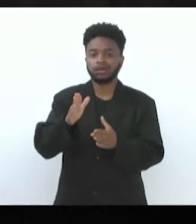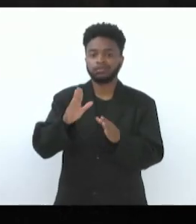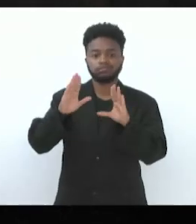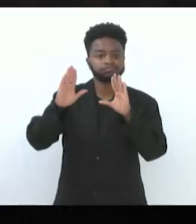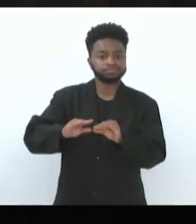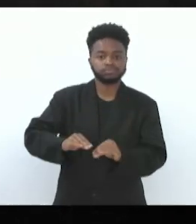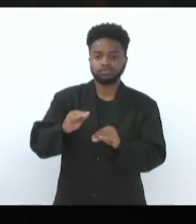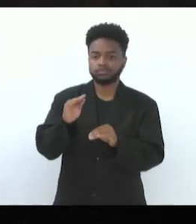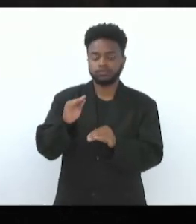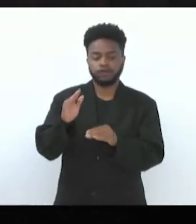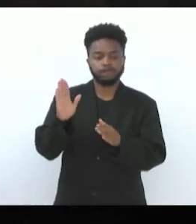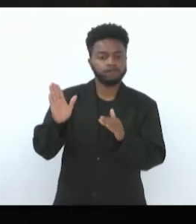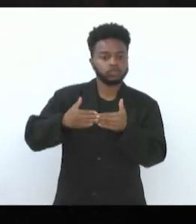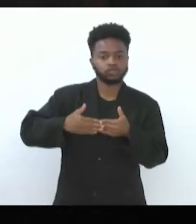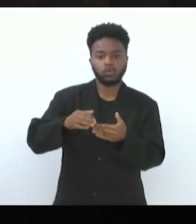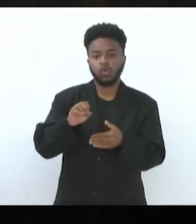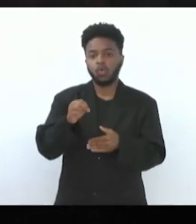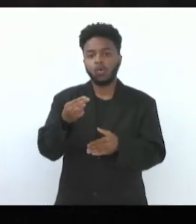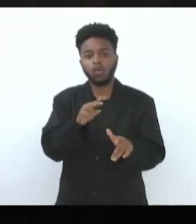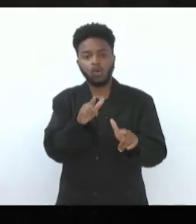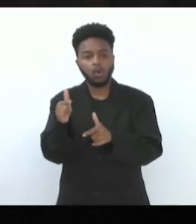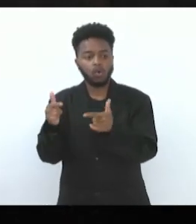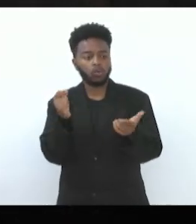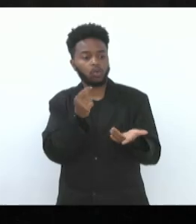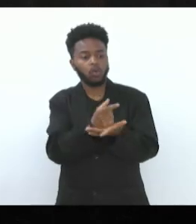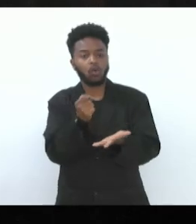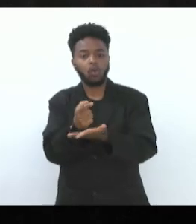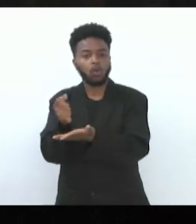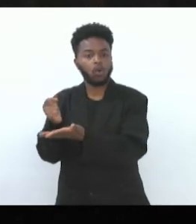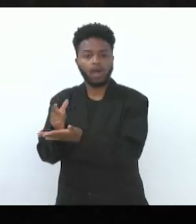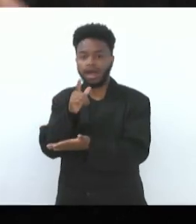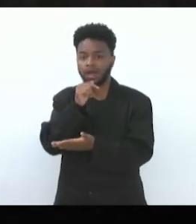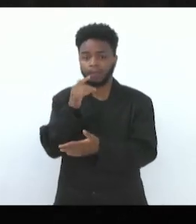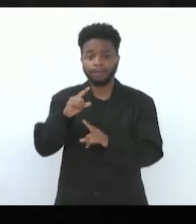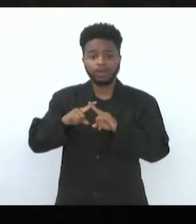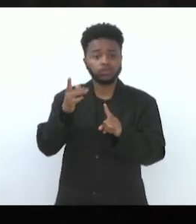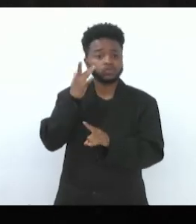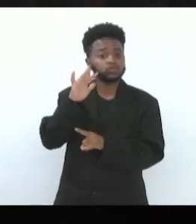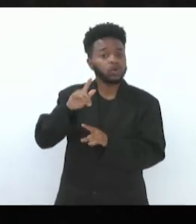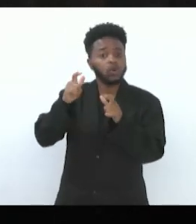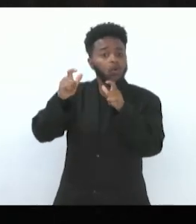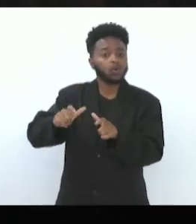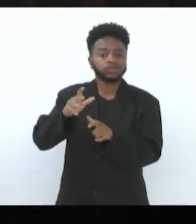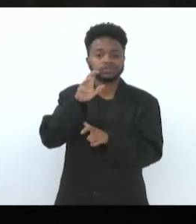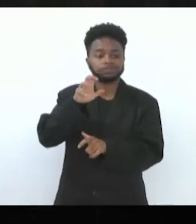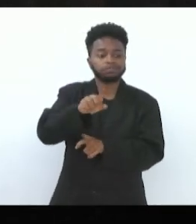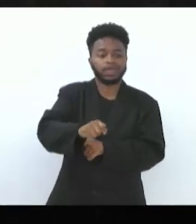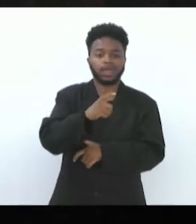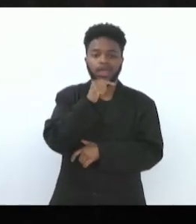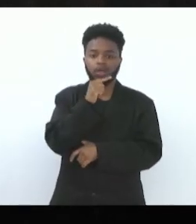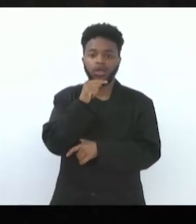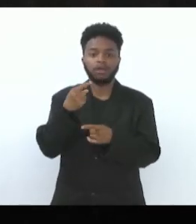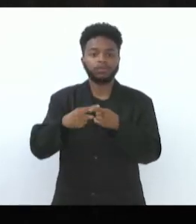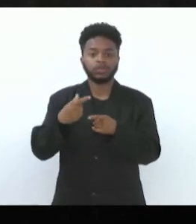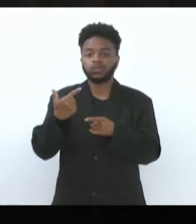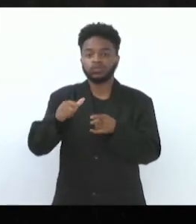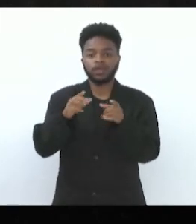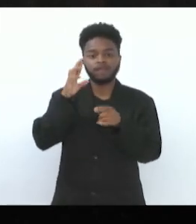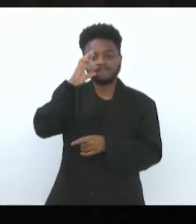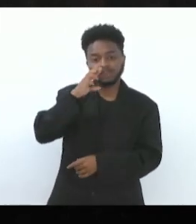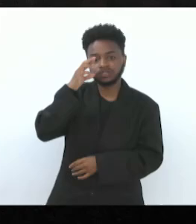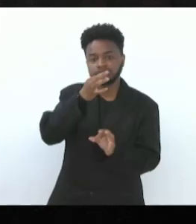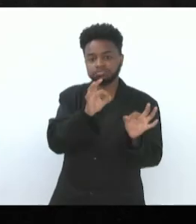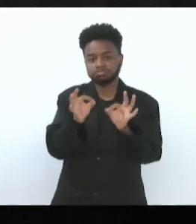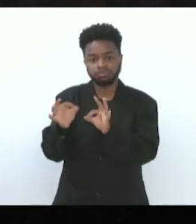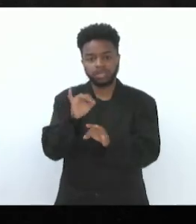desativados. Ou compram água de carro-pipa de que não sabe a procedência desse carro-pipa, porque também não tem a fiscalização por